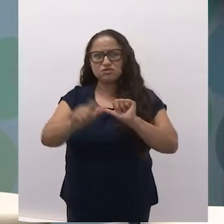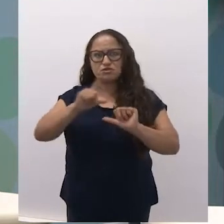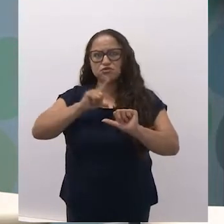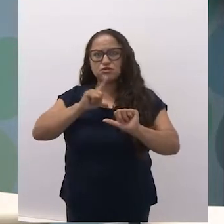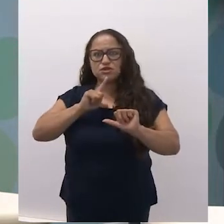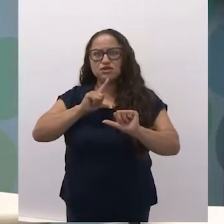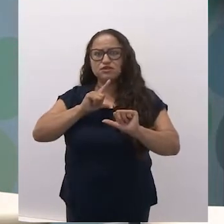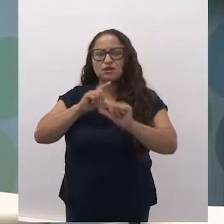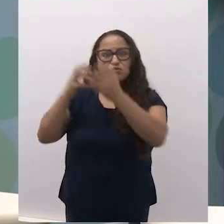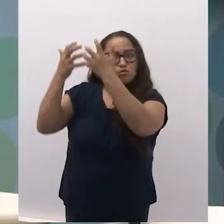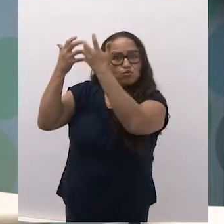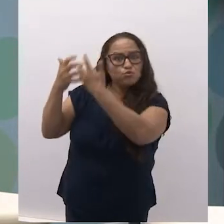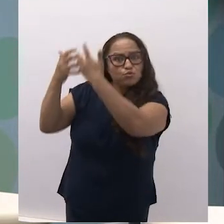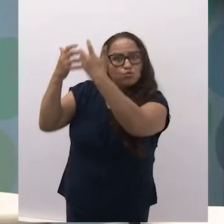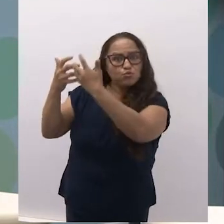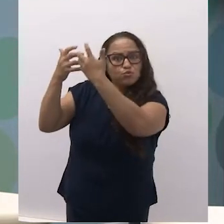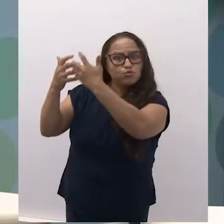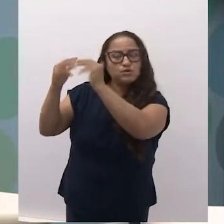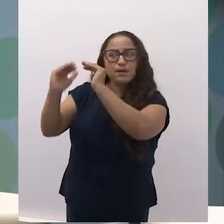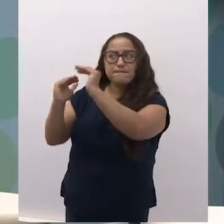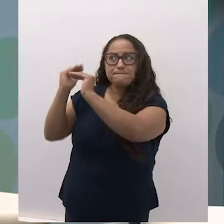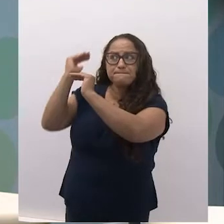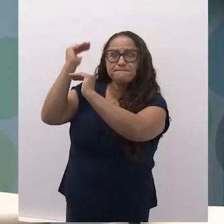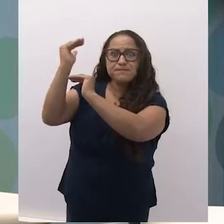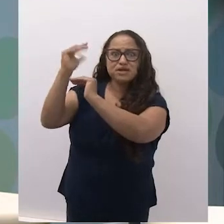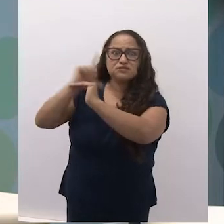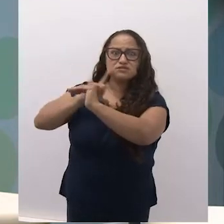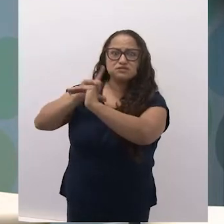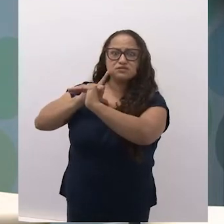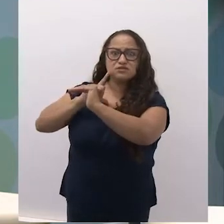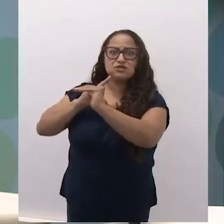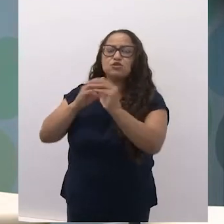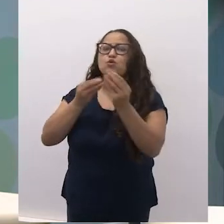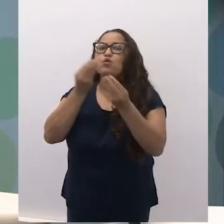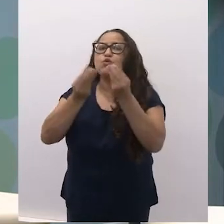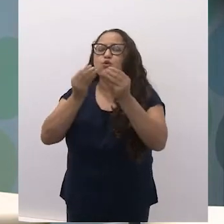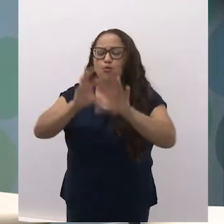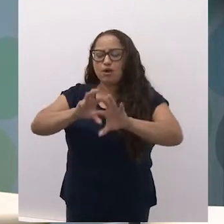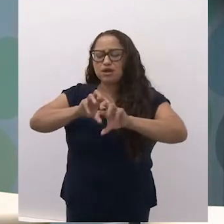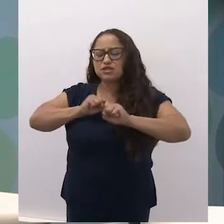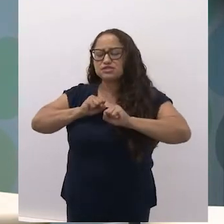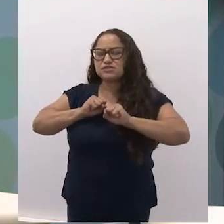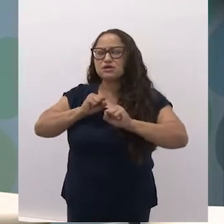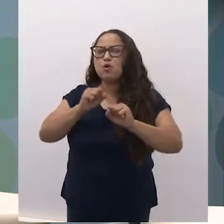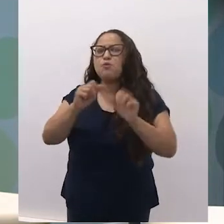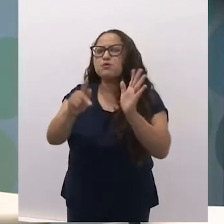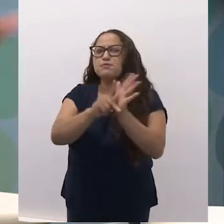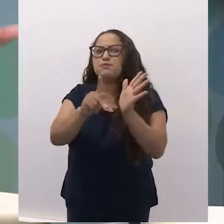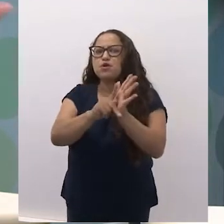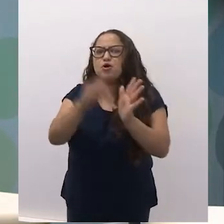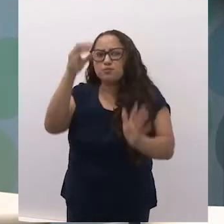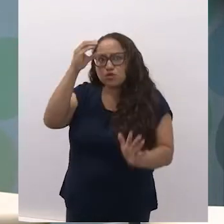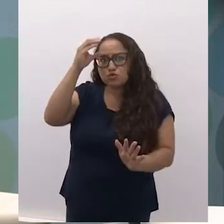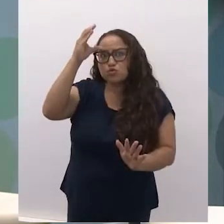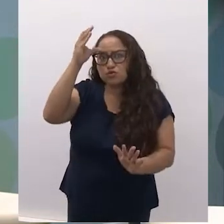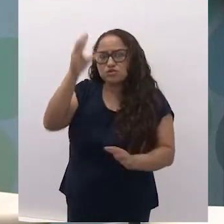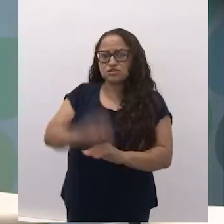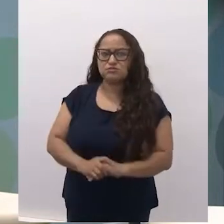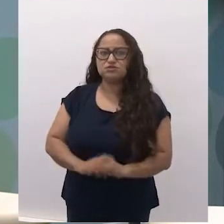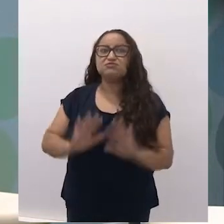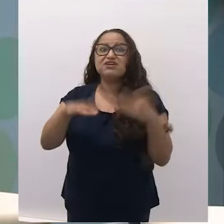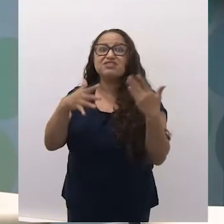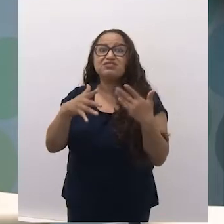funções psicológicas superiores por meio da aquisição dos conhecimentos. Então, por Vygotsky,